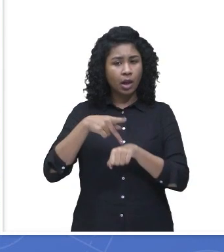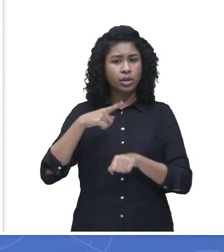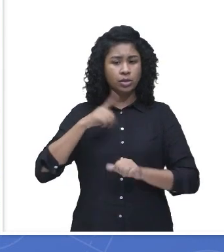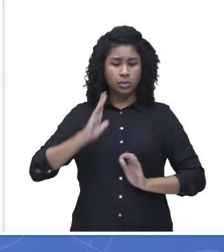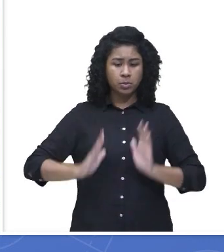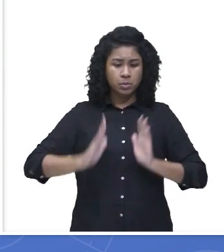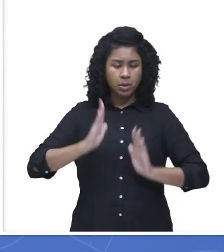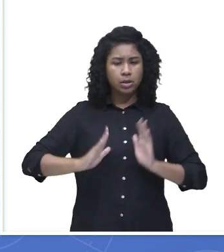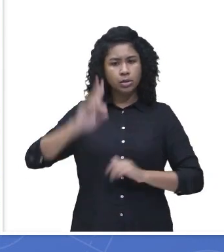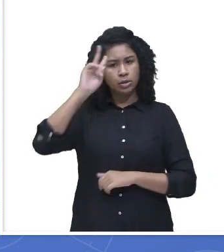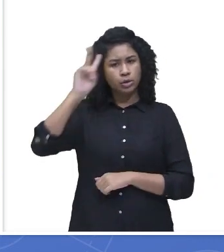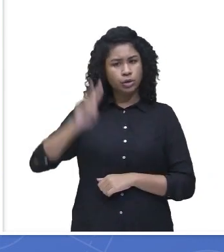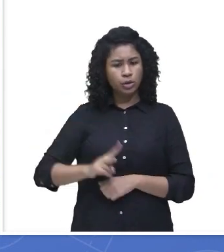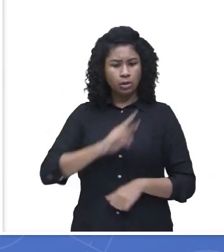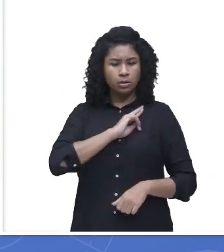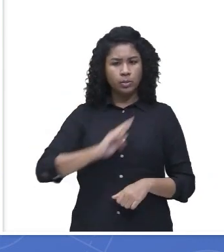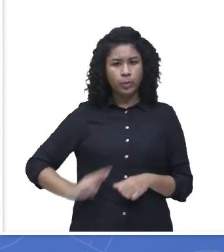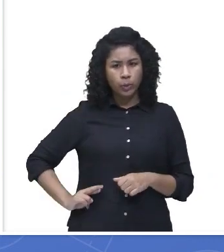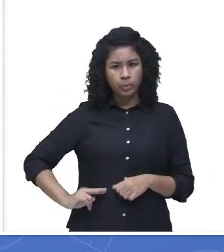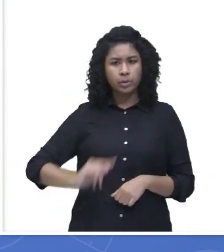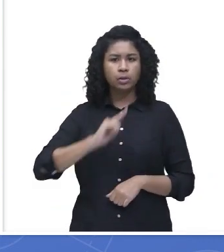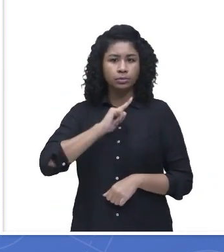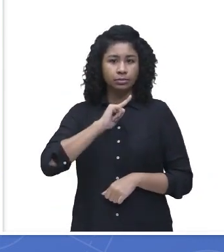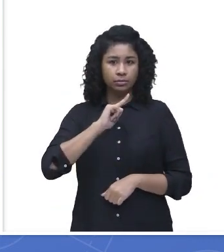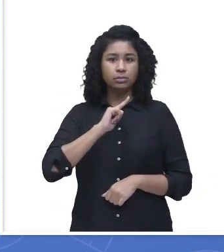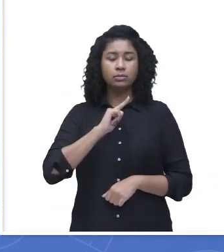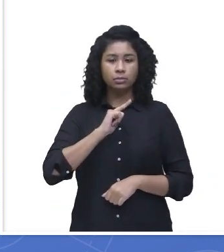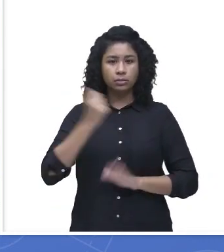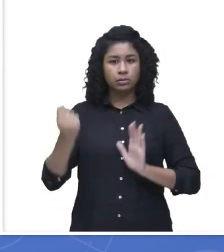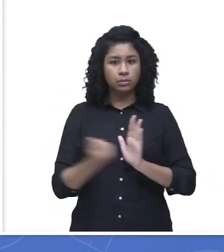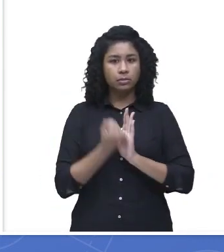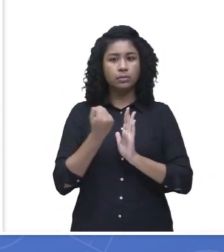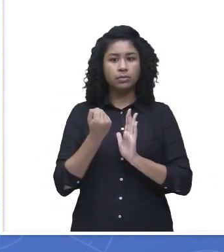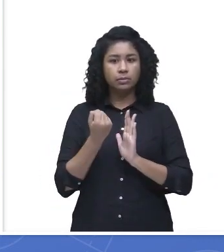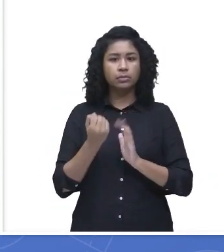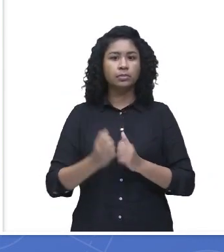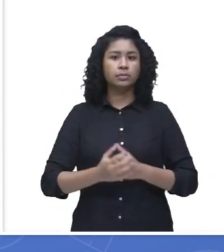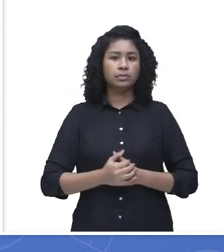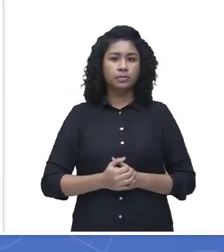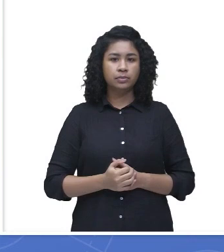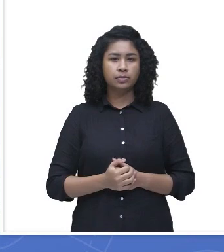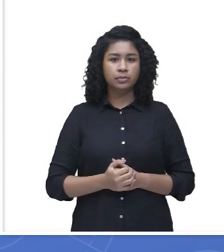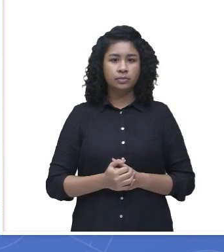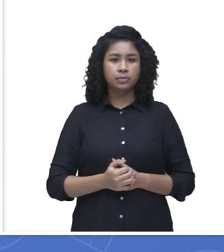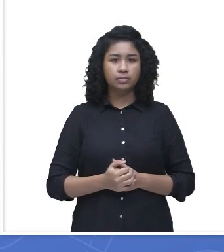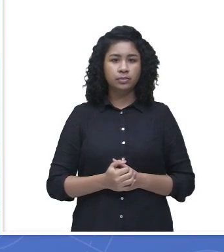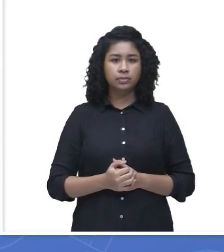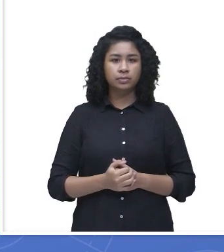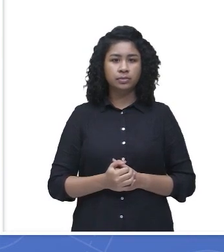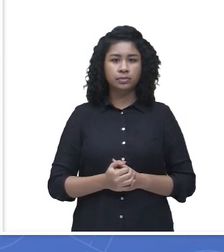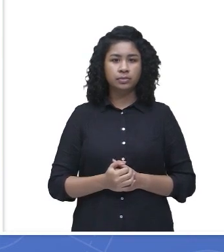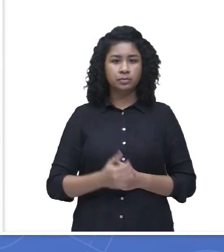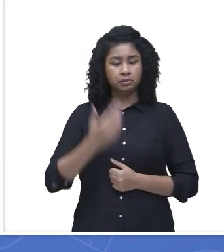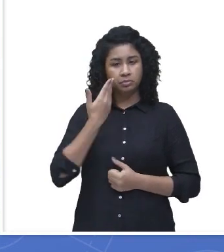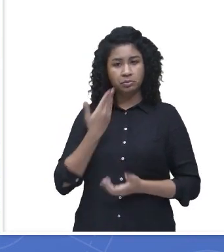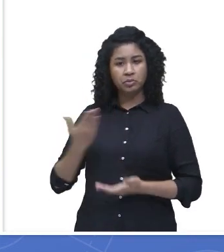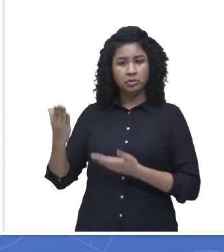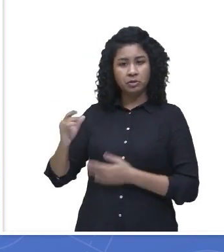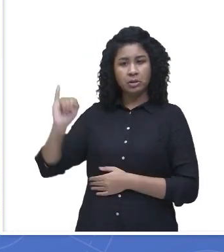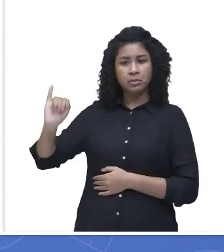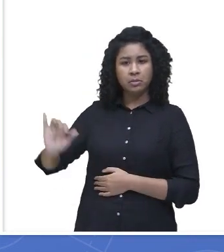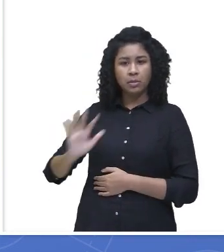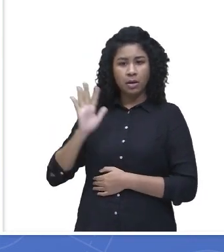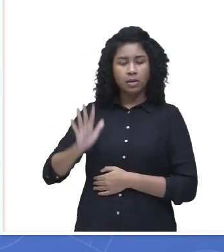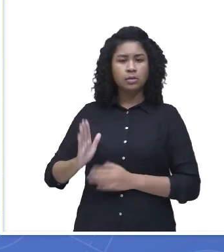da República, né, se consolidando. Nós temos aqui a imagem, a representação da proclamação da República, um momento em que o